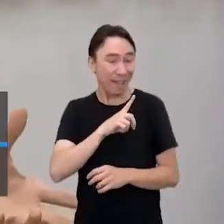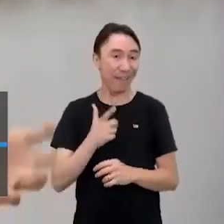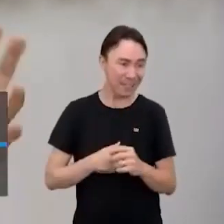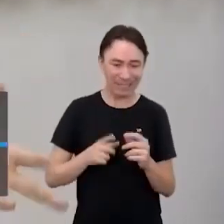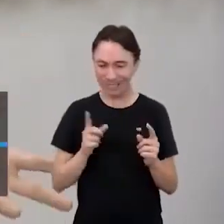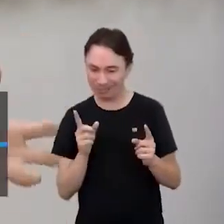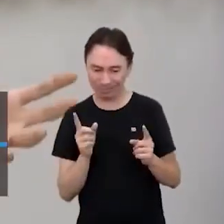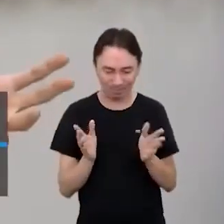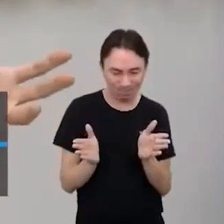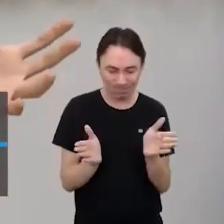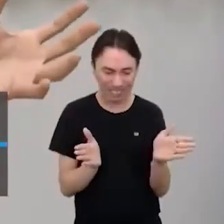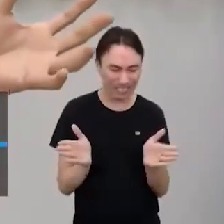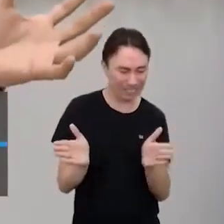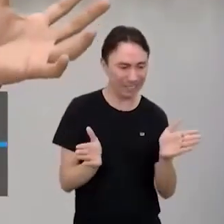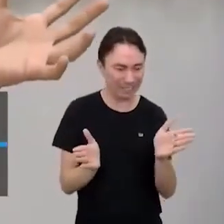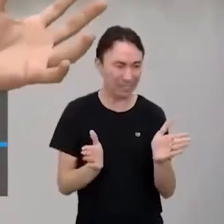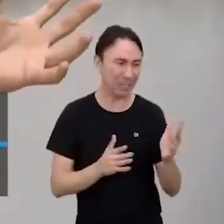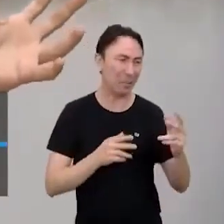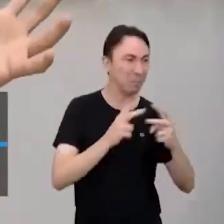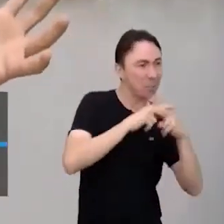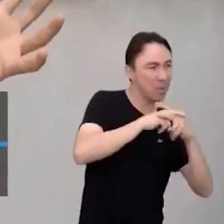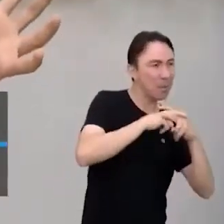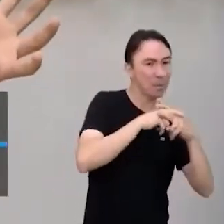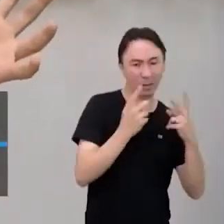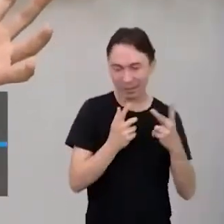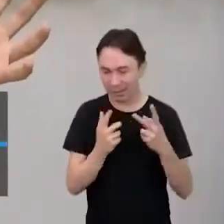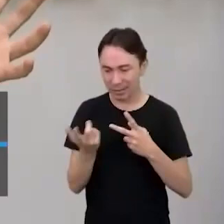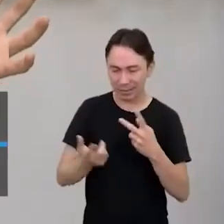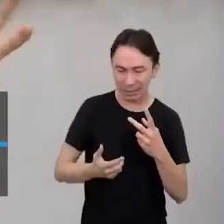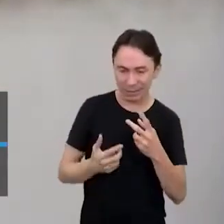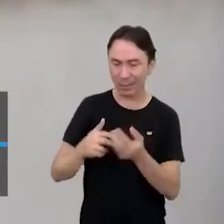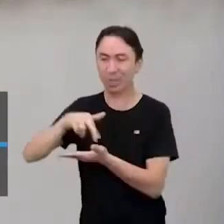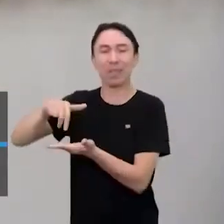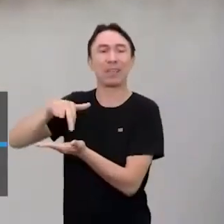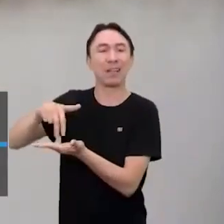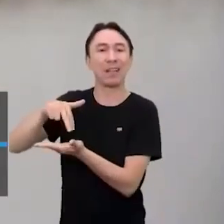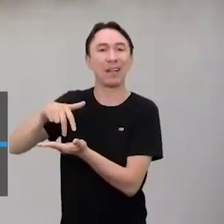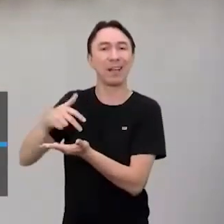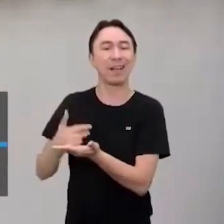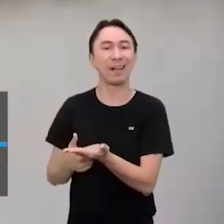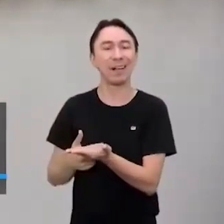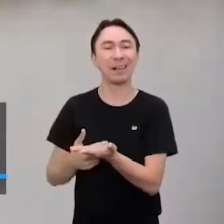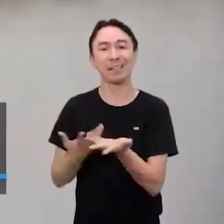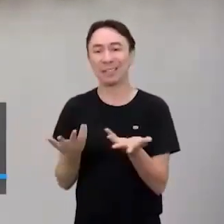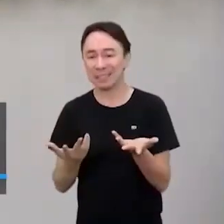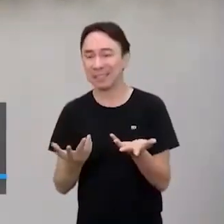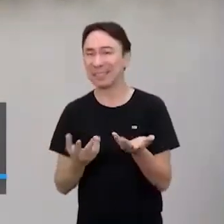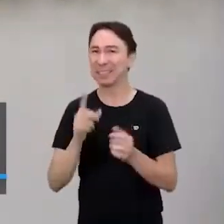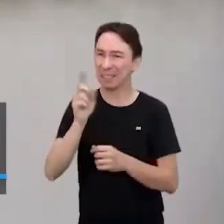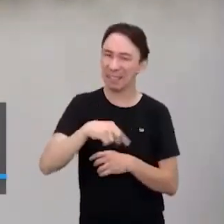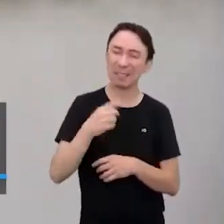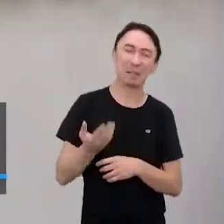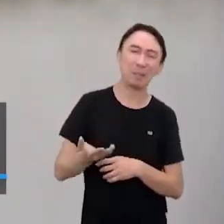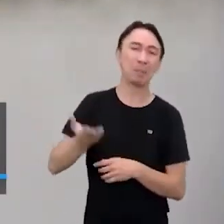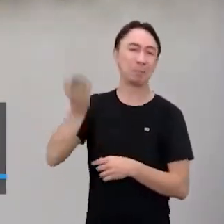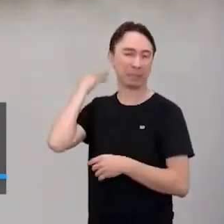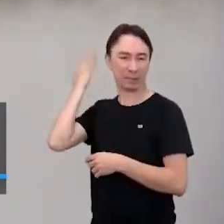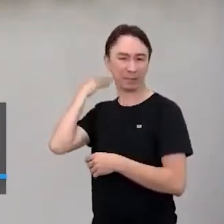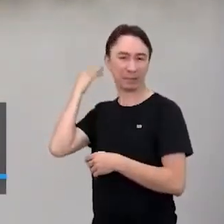é interessante como ela surge dentro de uma questão de proteção dos quilombos, né? A gente tem o quilombo